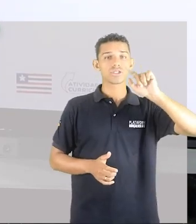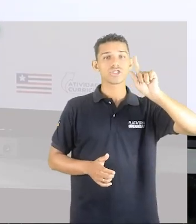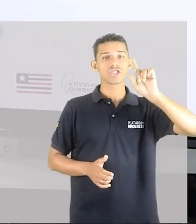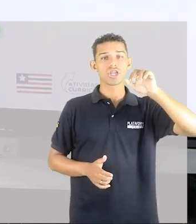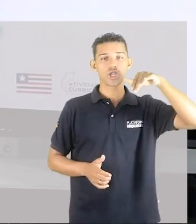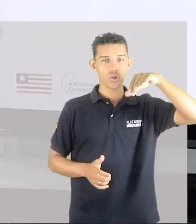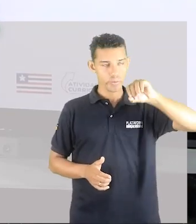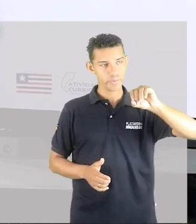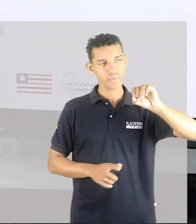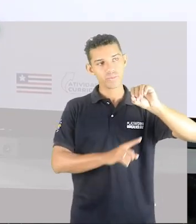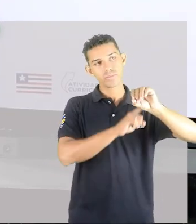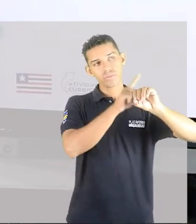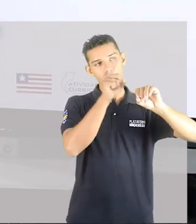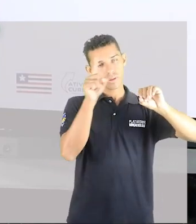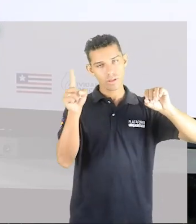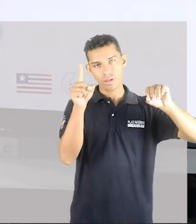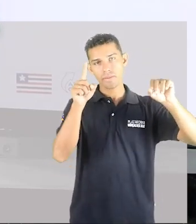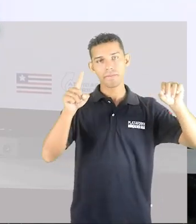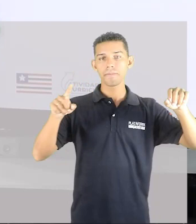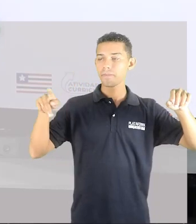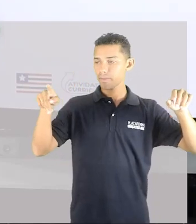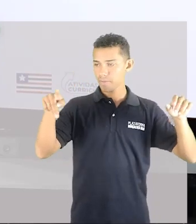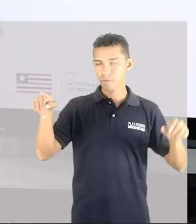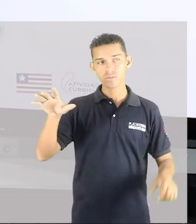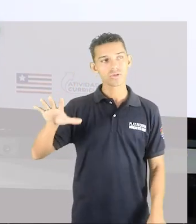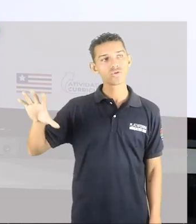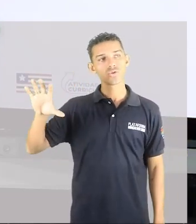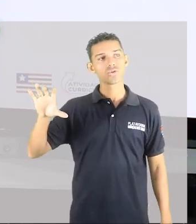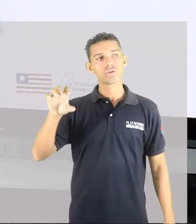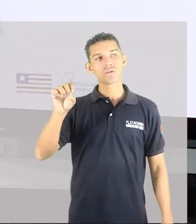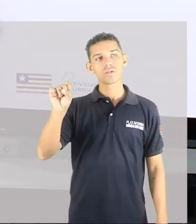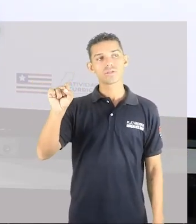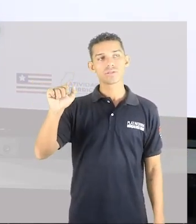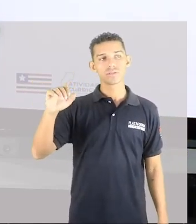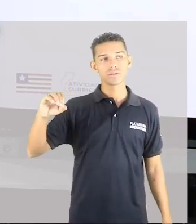produzindo trióxido de enxofre.